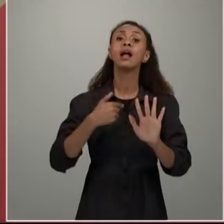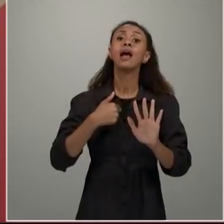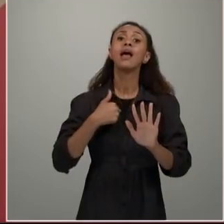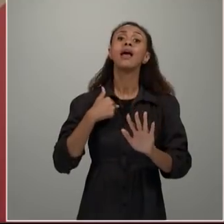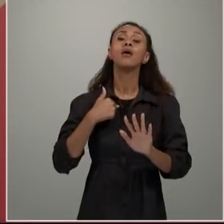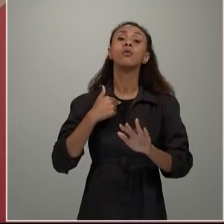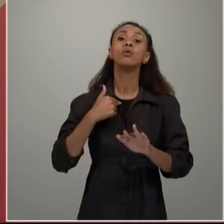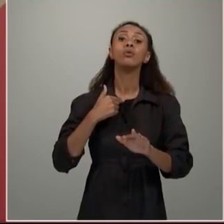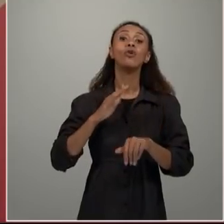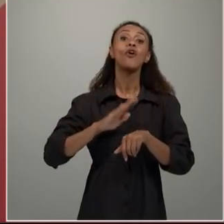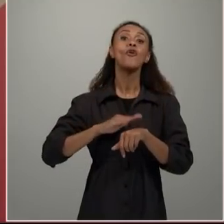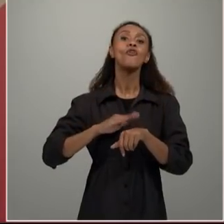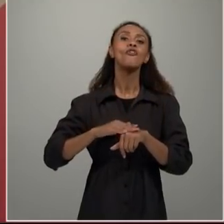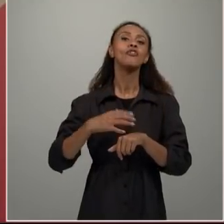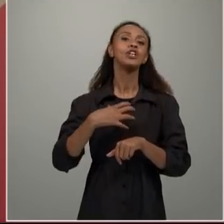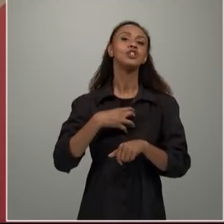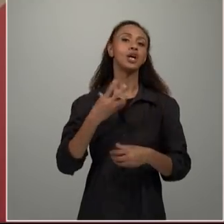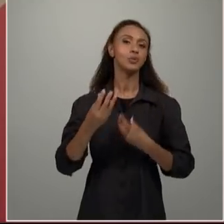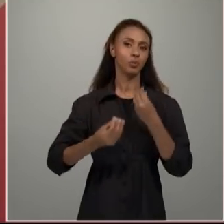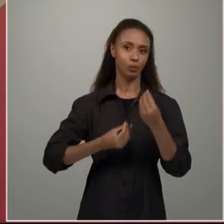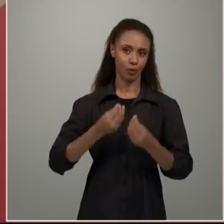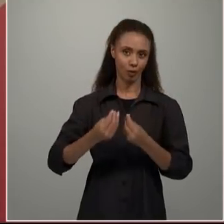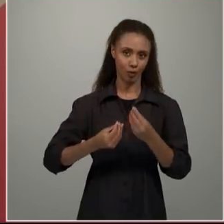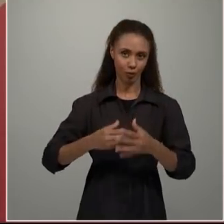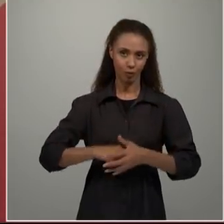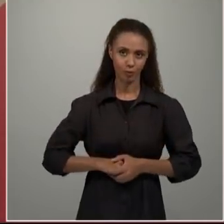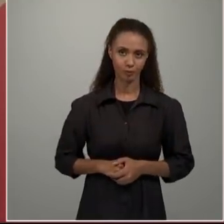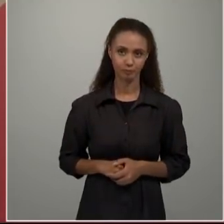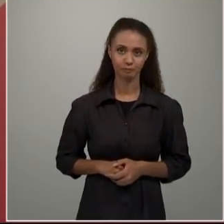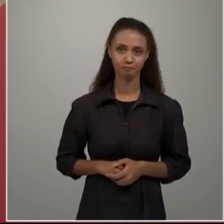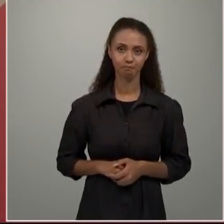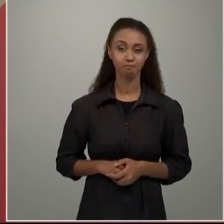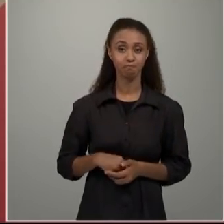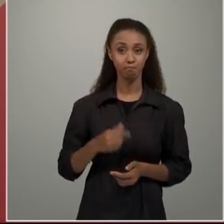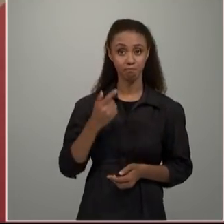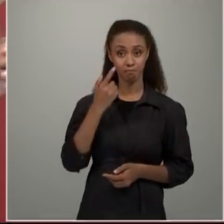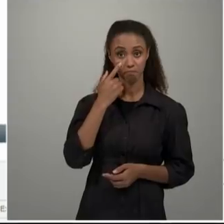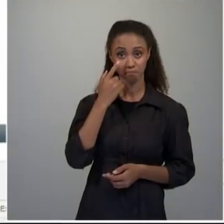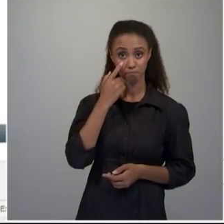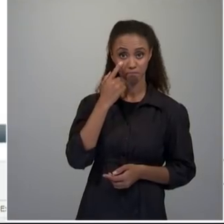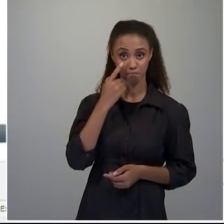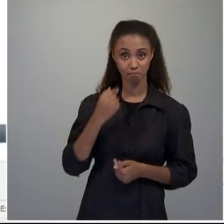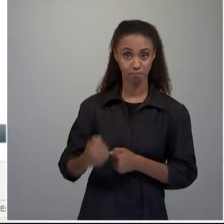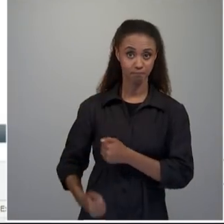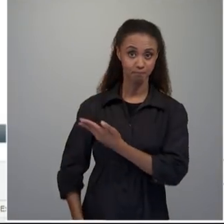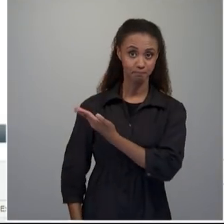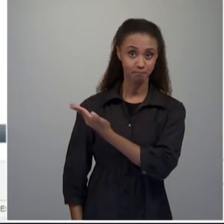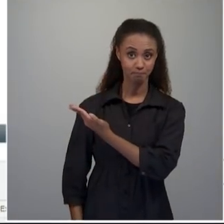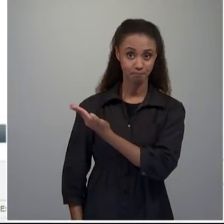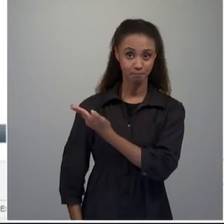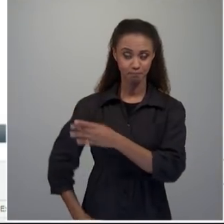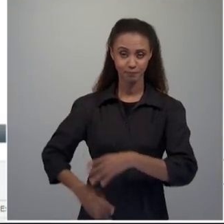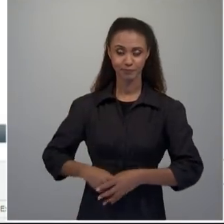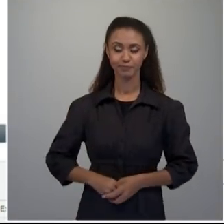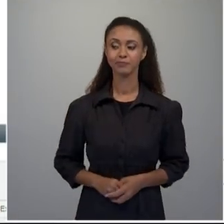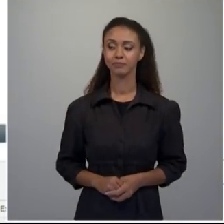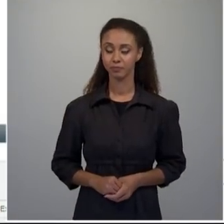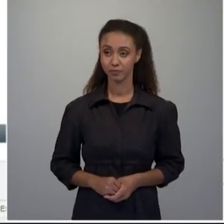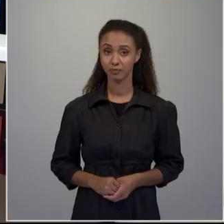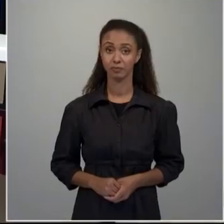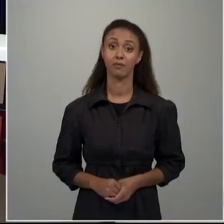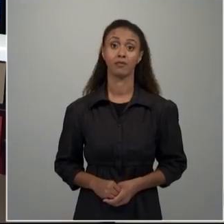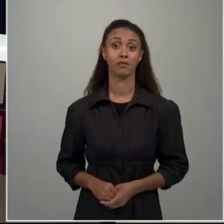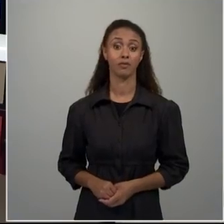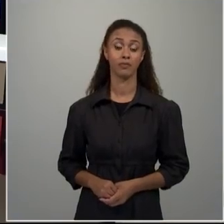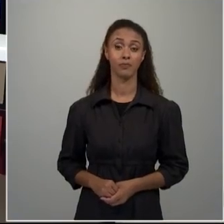hoje pra gente ó se a gente olhar pra cá vir aqui ó tá então a gente tem aqui este ataque foi